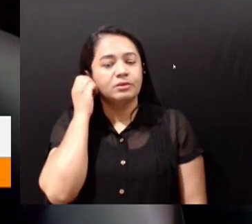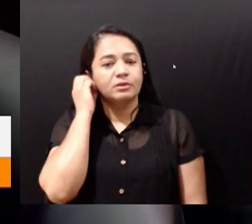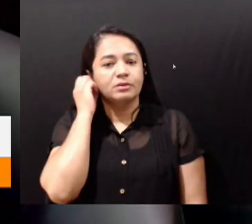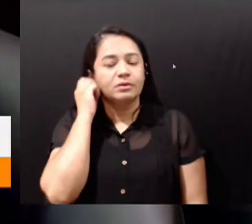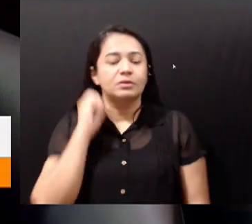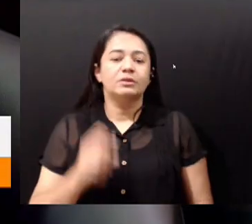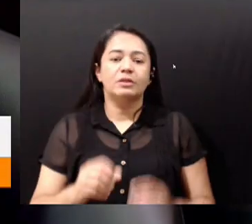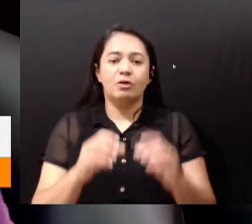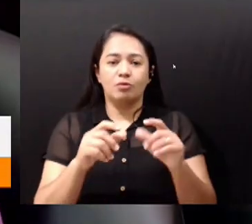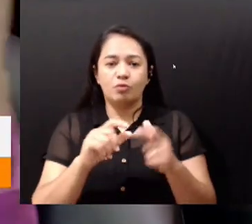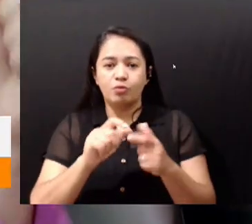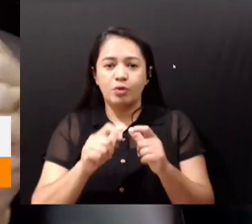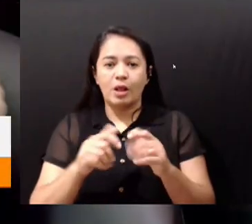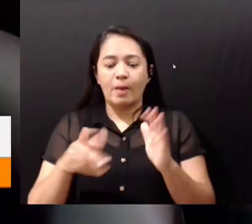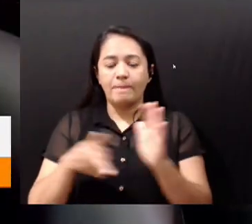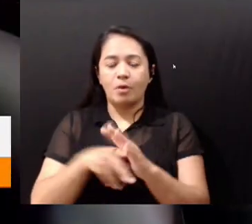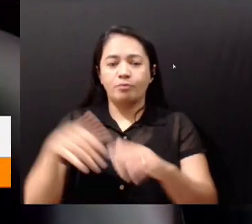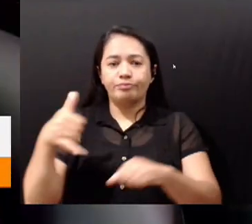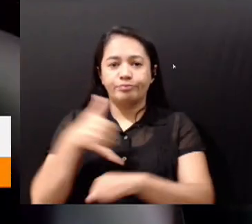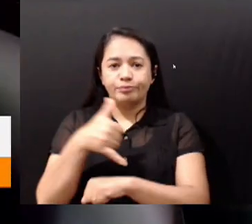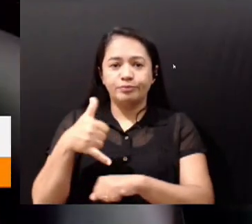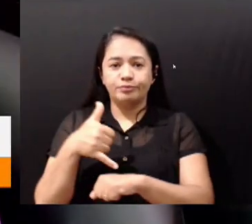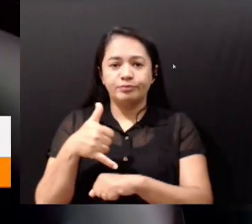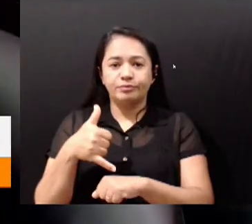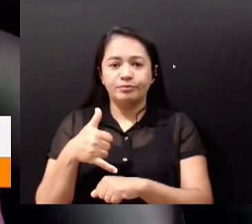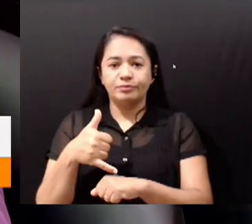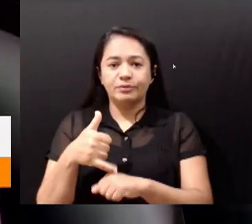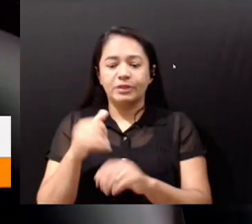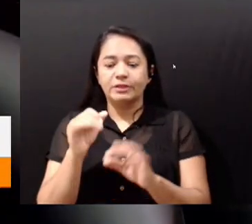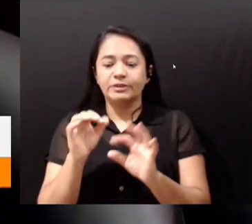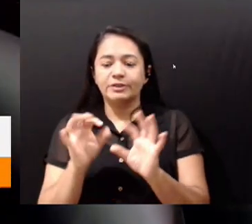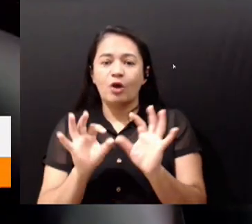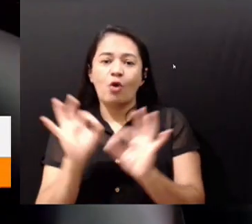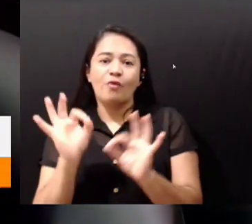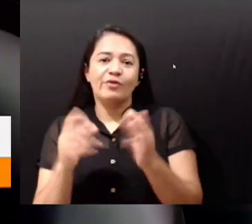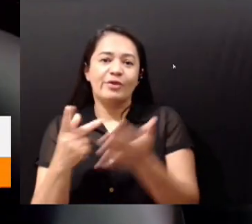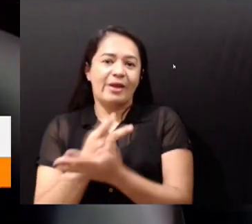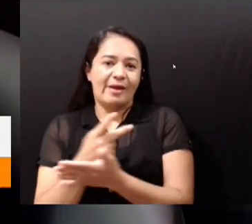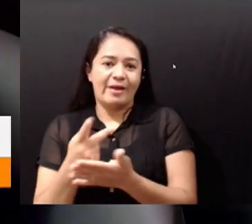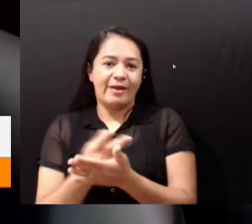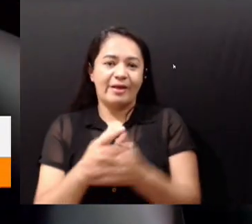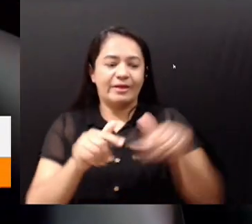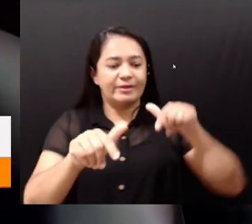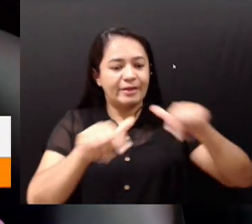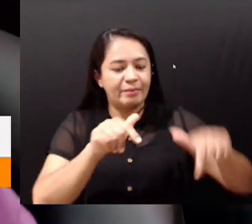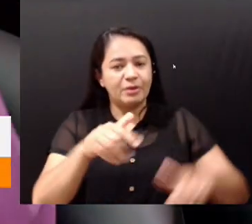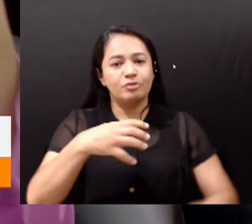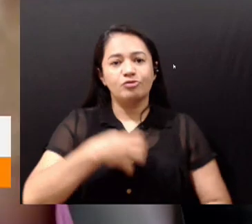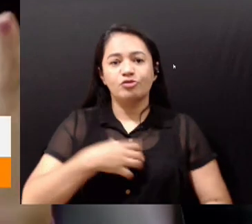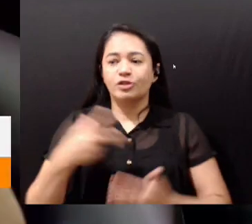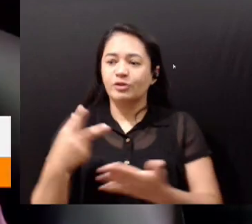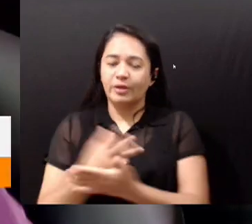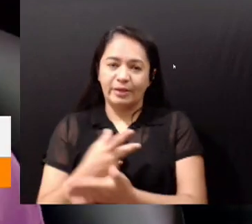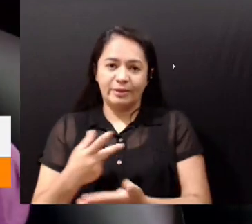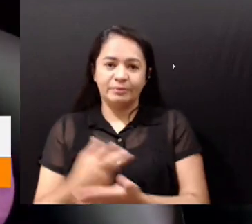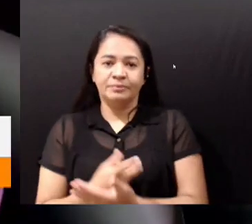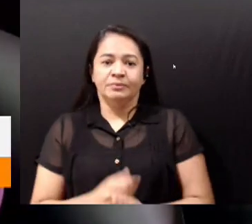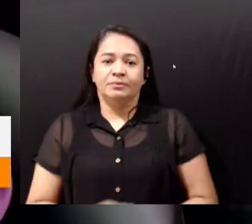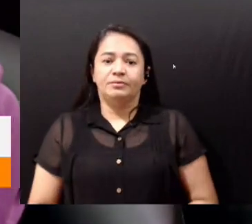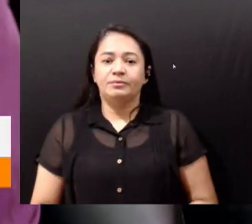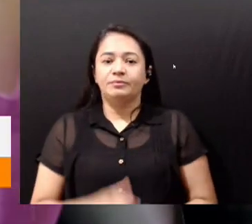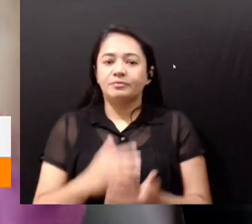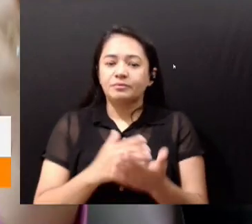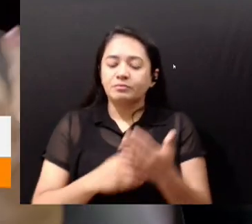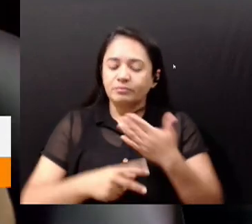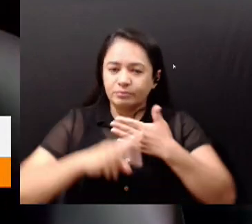ficam, digamos assim, mal configurados, trabalhando de forma errada, de forma errônea. E aí, consequentemente, com toda